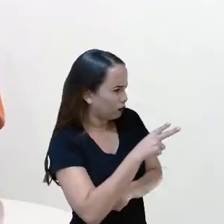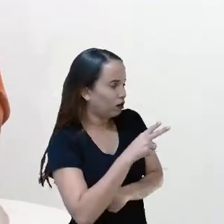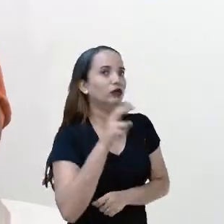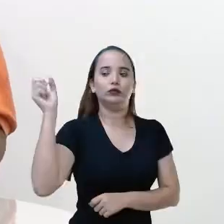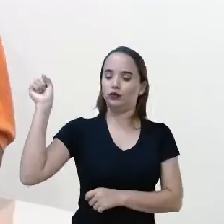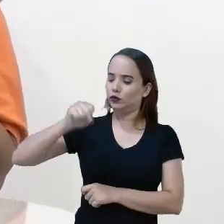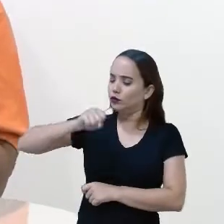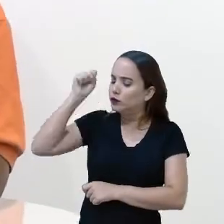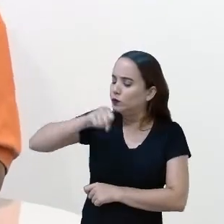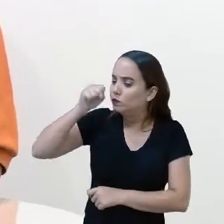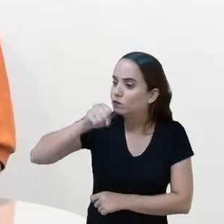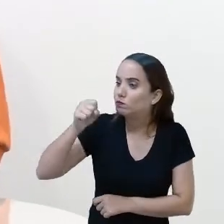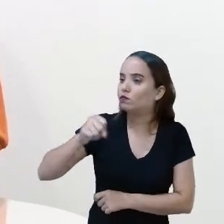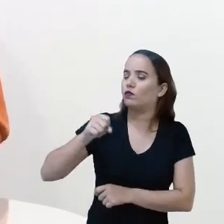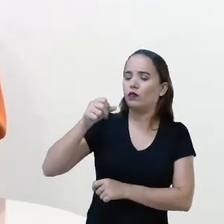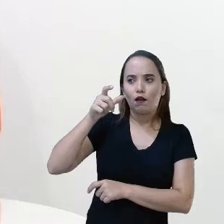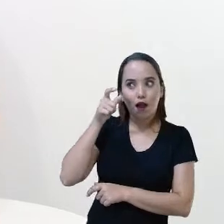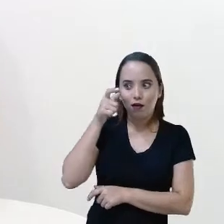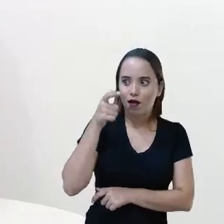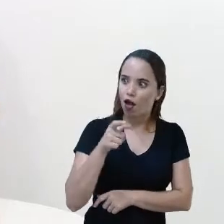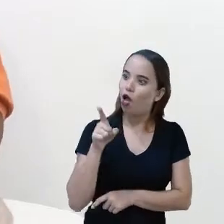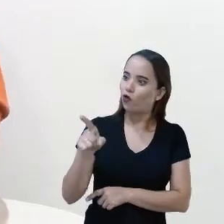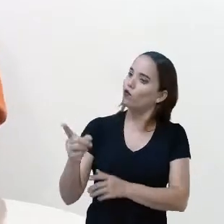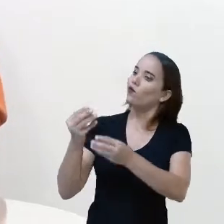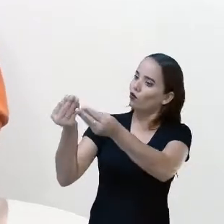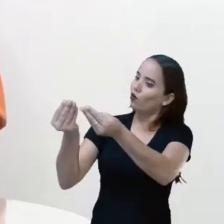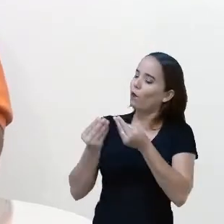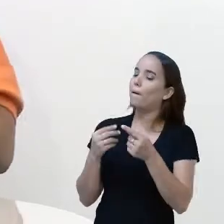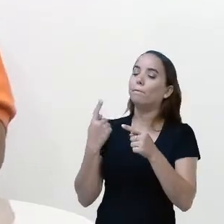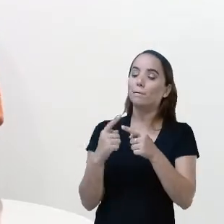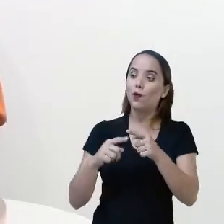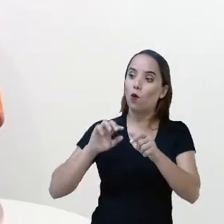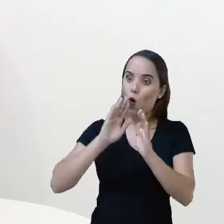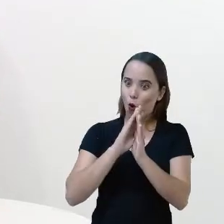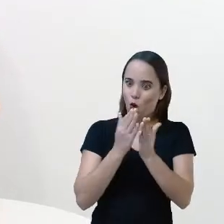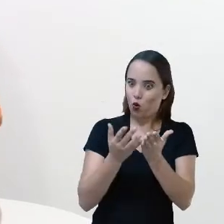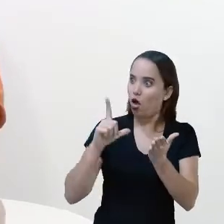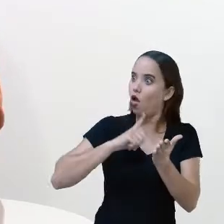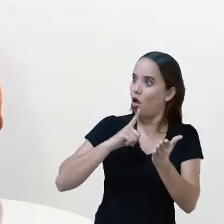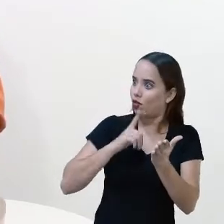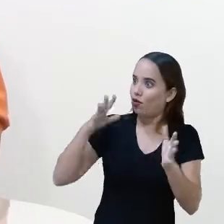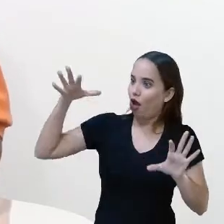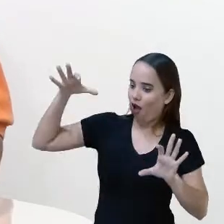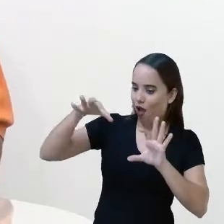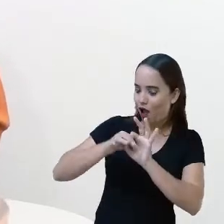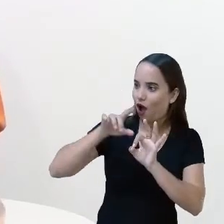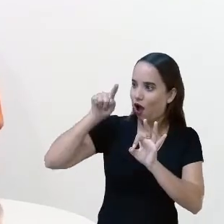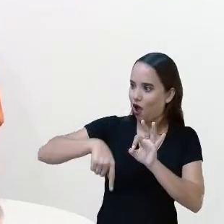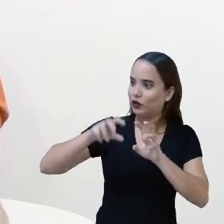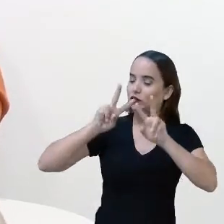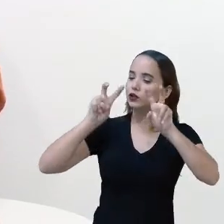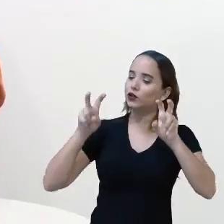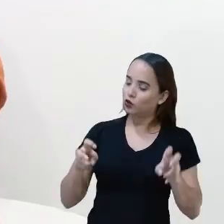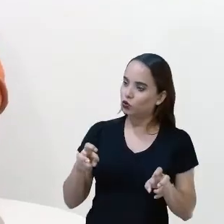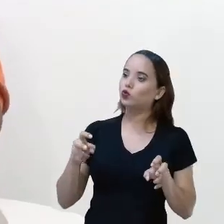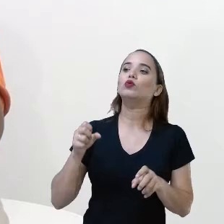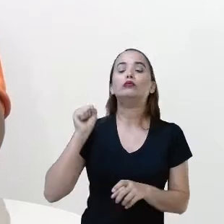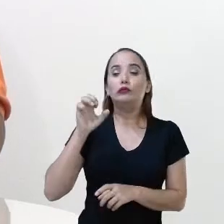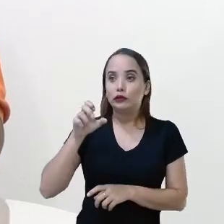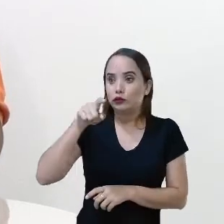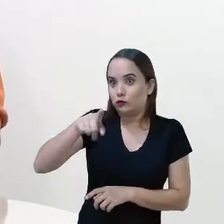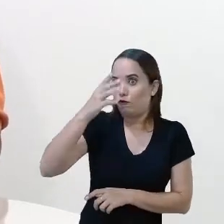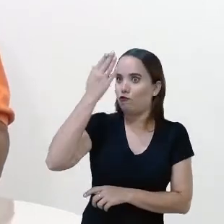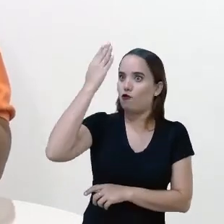livro que estamos trabalhando, Vacina Tudo de Bom, tem tudo a ver com esse assunto. Porque você lembra, você que está acompanhando as aulas desde o início, que